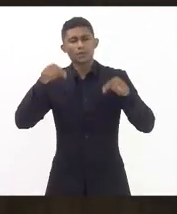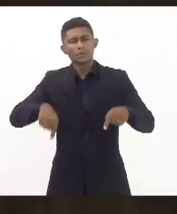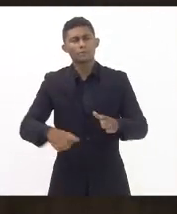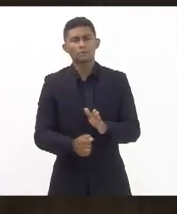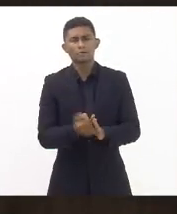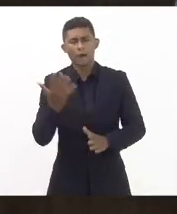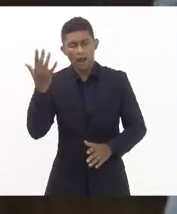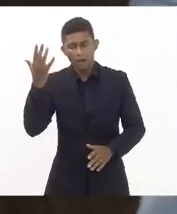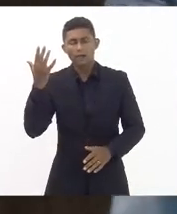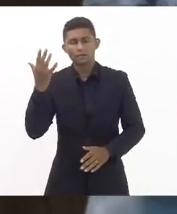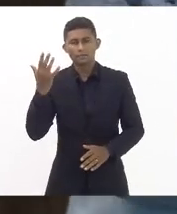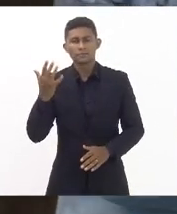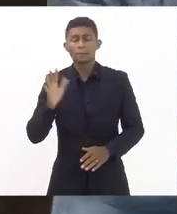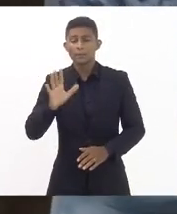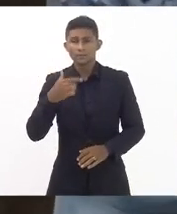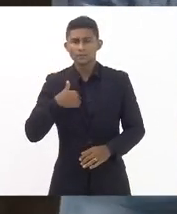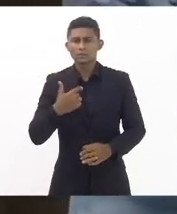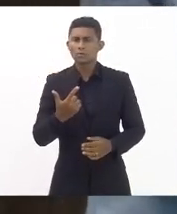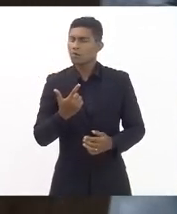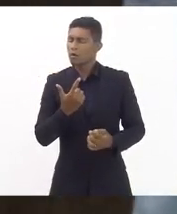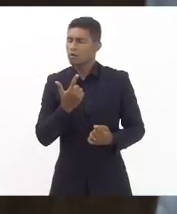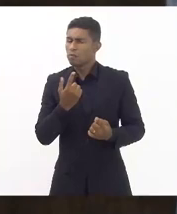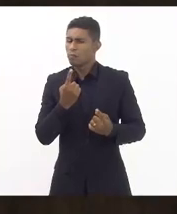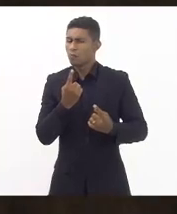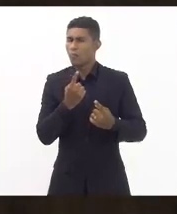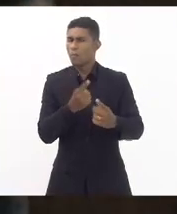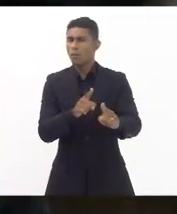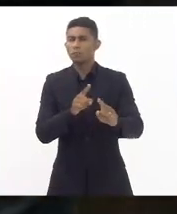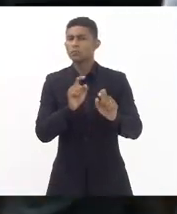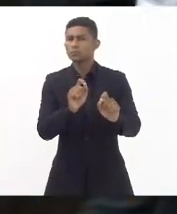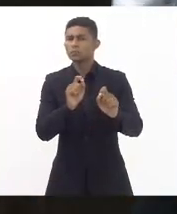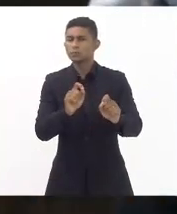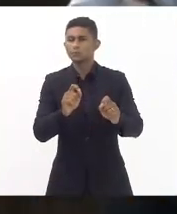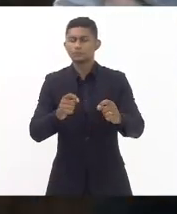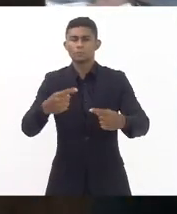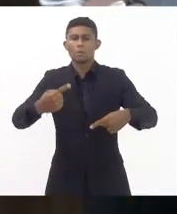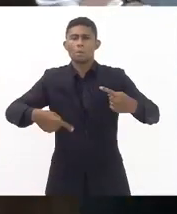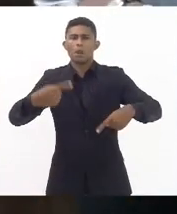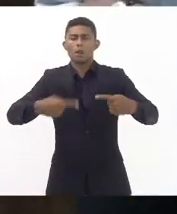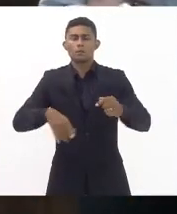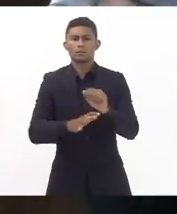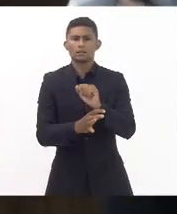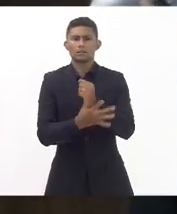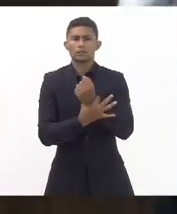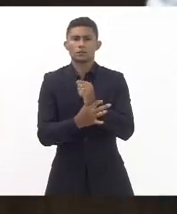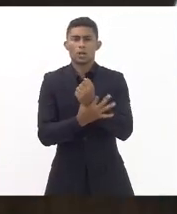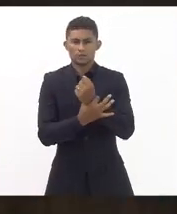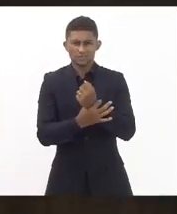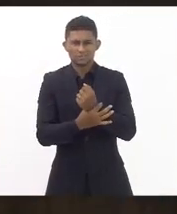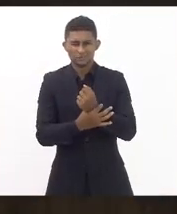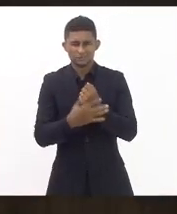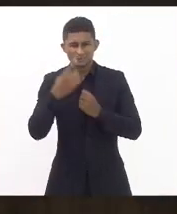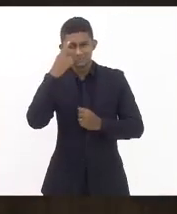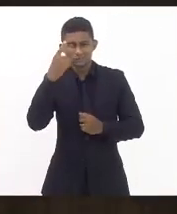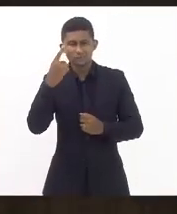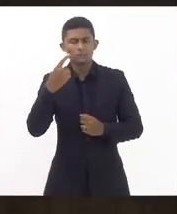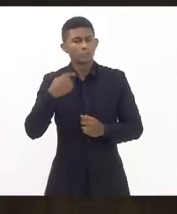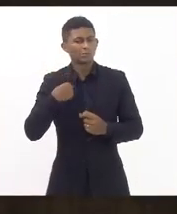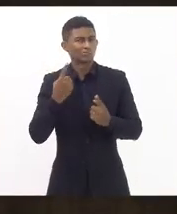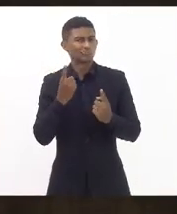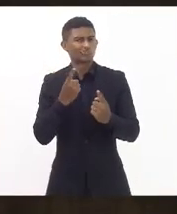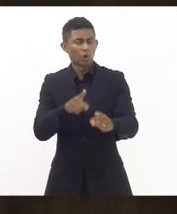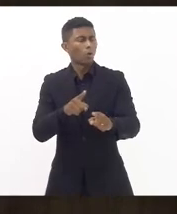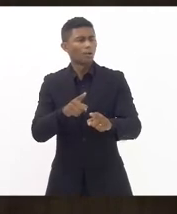coloco contrário a esta política de segurança pública e a seus componentes. Esse é um debate